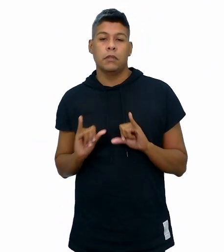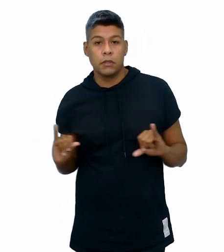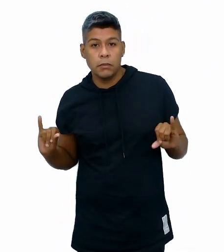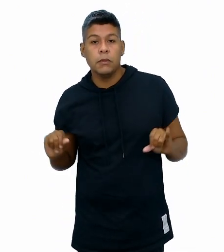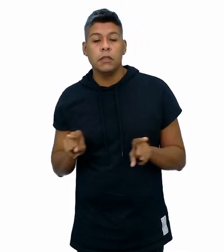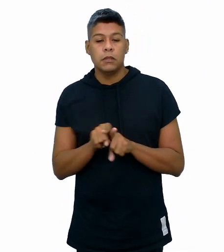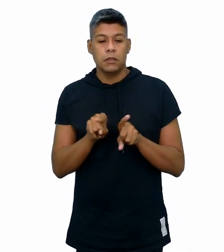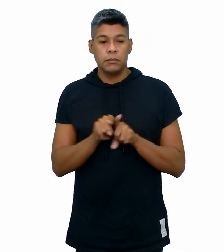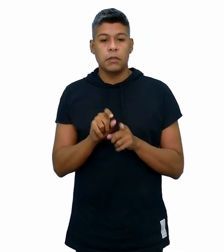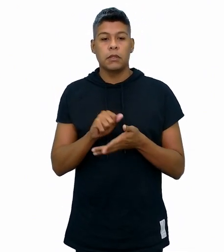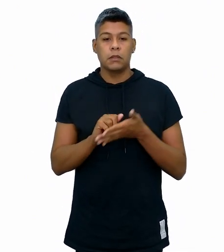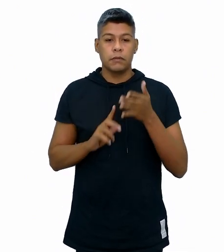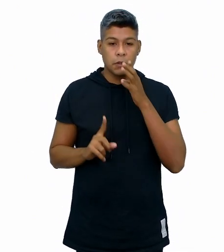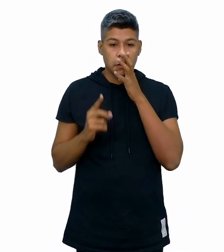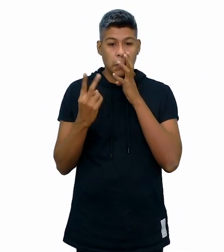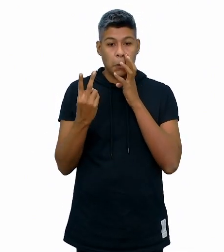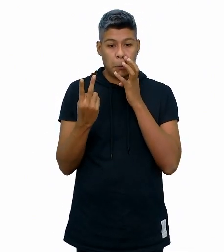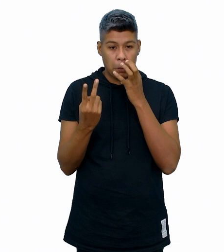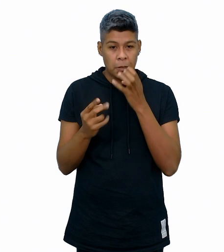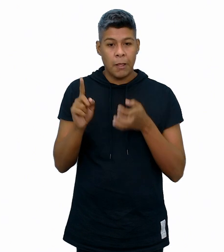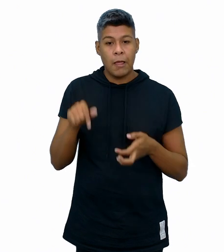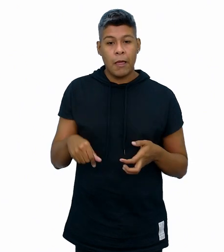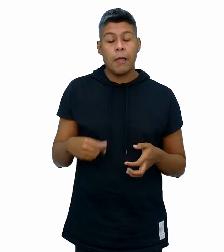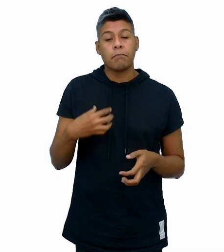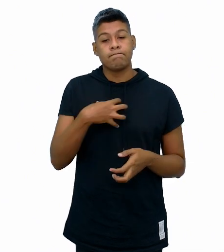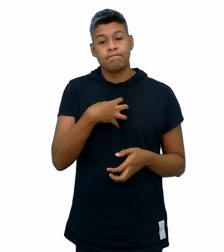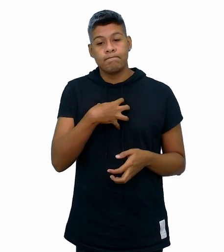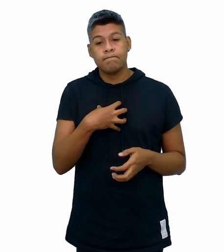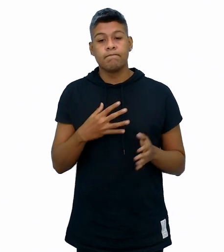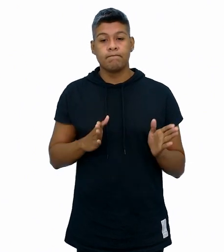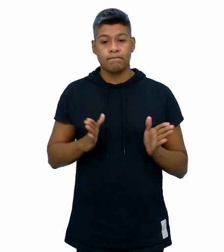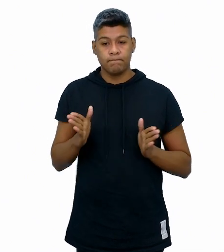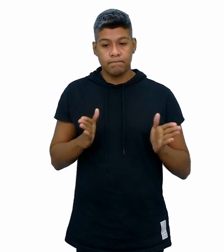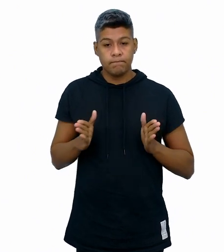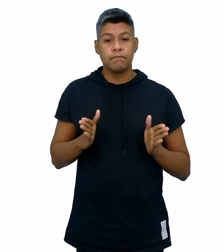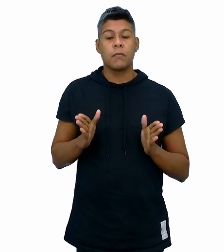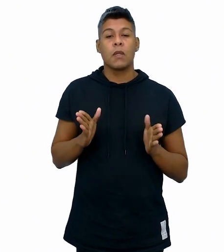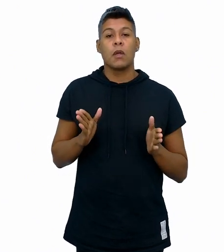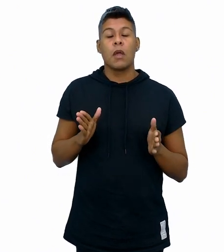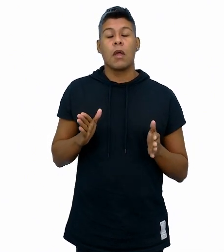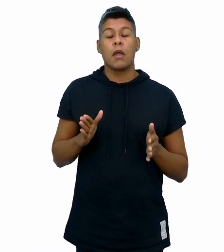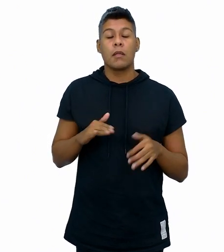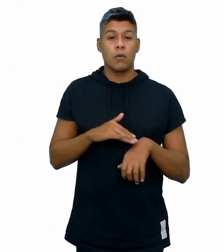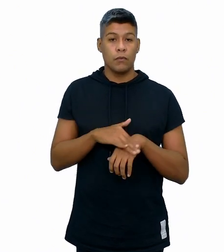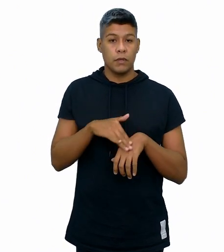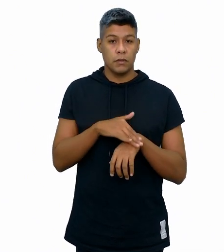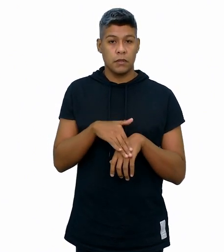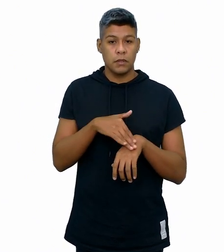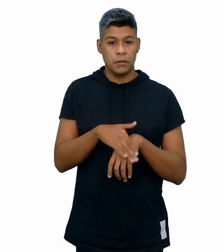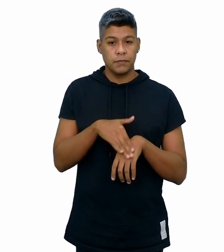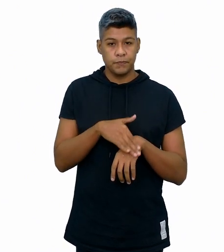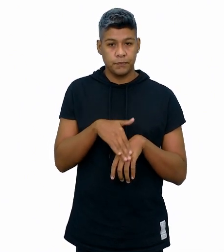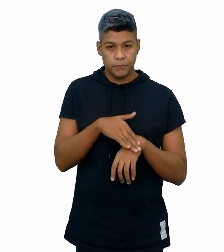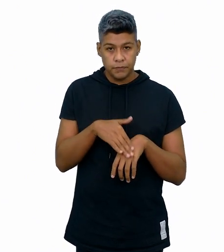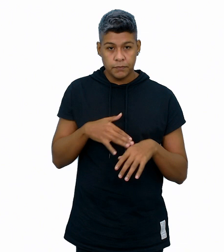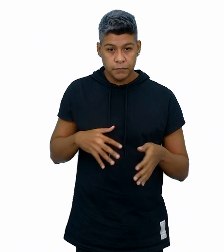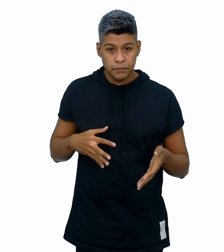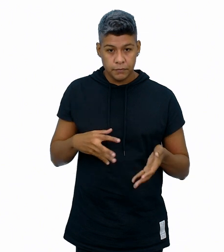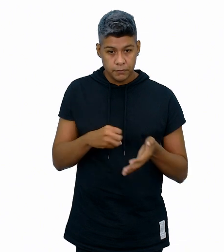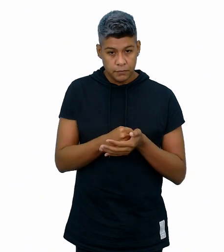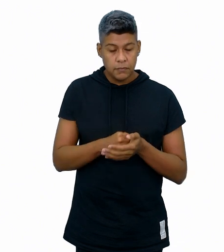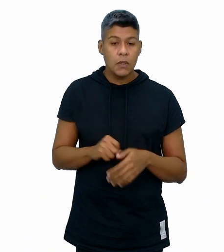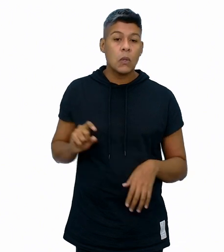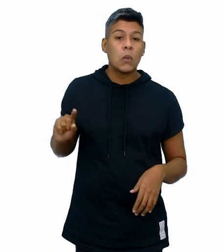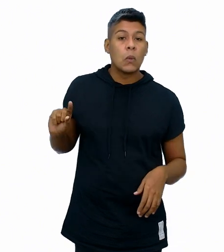E a atividade 2 é o momento de conversar sobre as formas de ampliar a campanha e registrar aí o